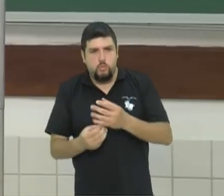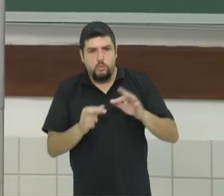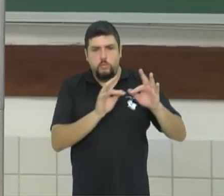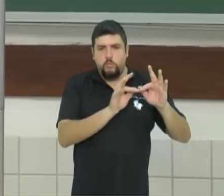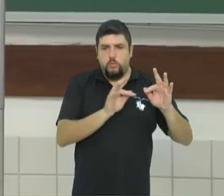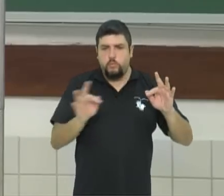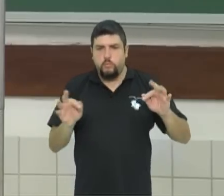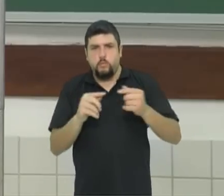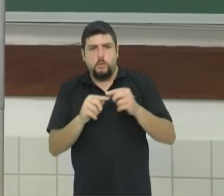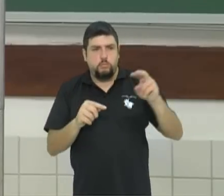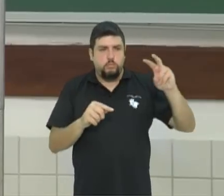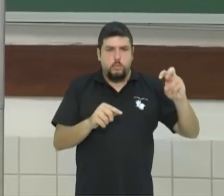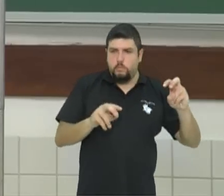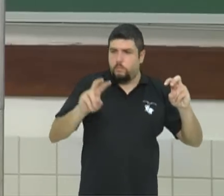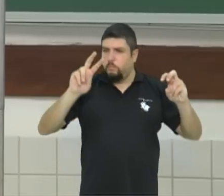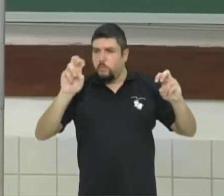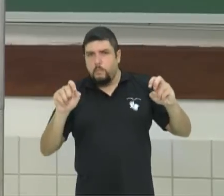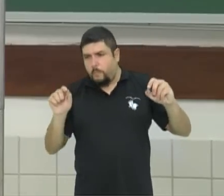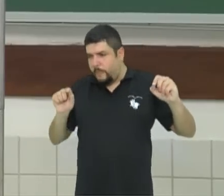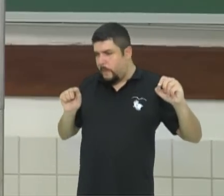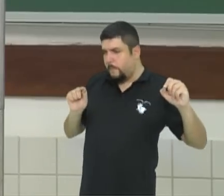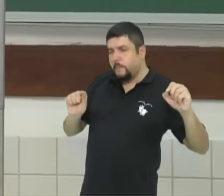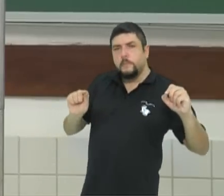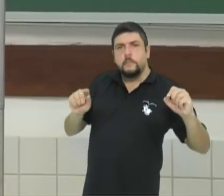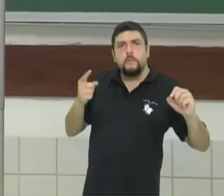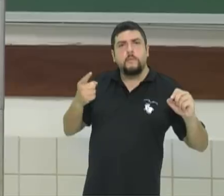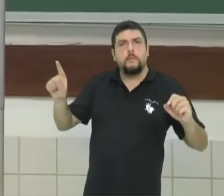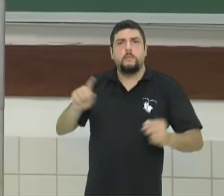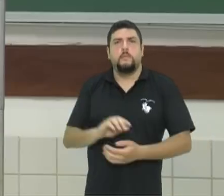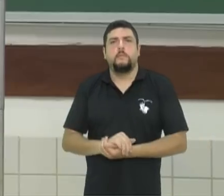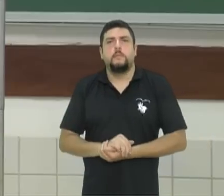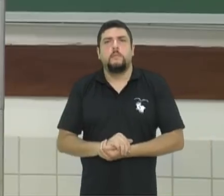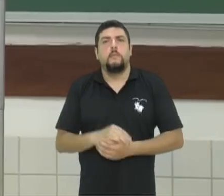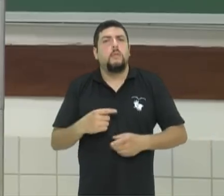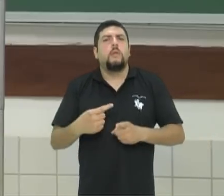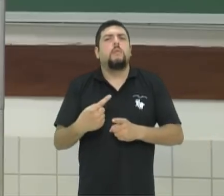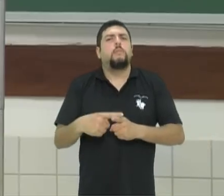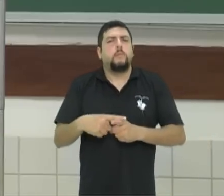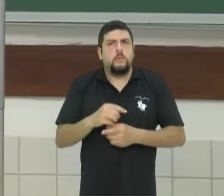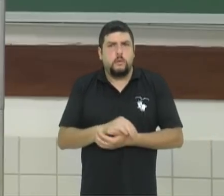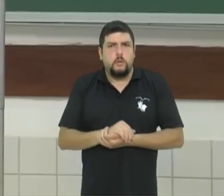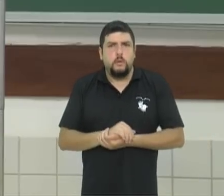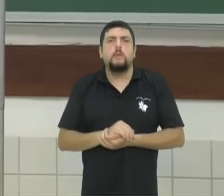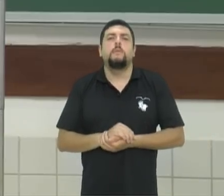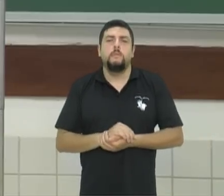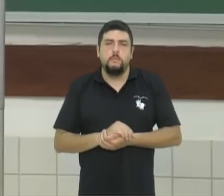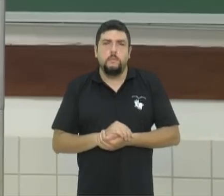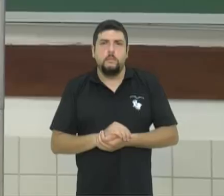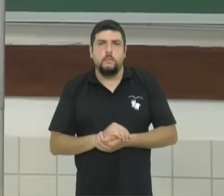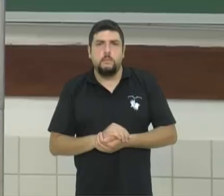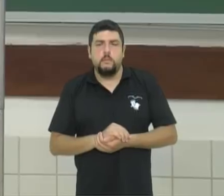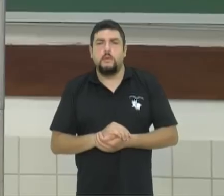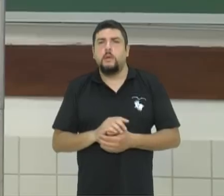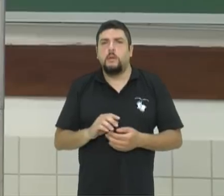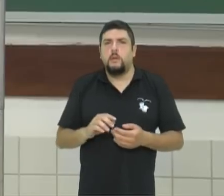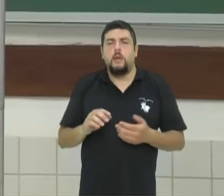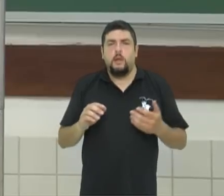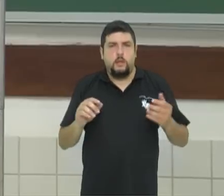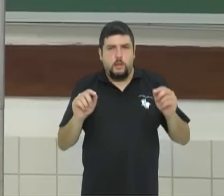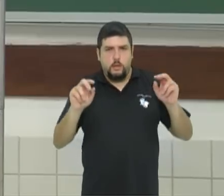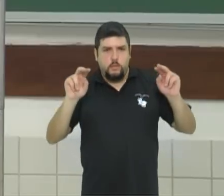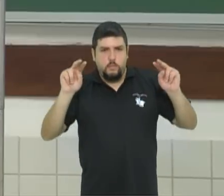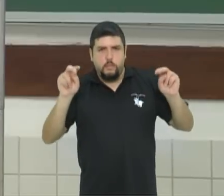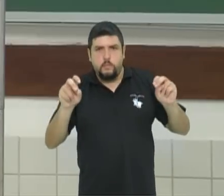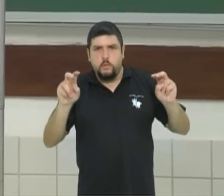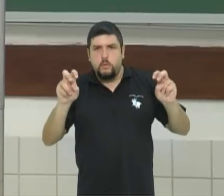das aspas, nesse exemplo nosso aqui. Por quê? Porque como a própria palavra já sugere, né, para a gente classificar essa pontuação,